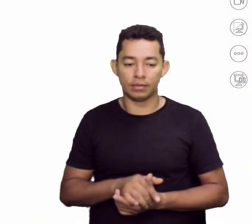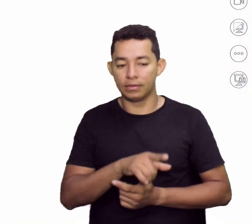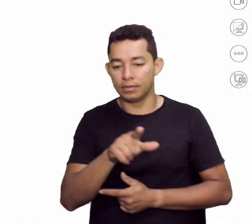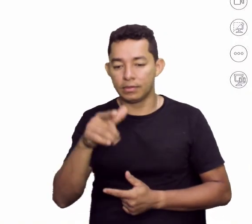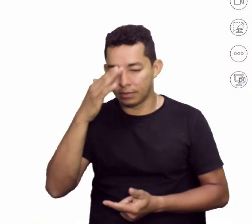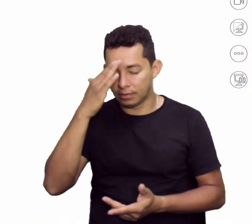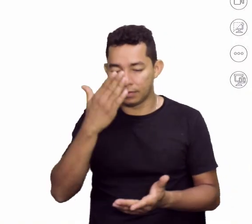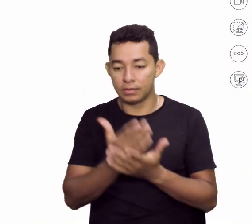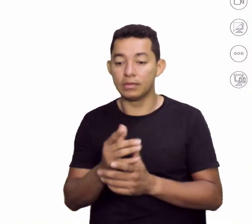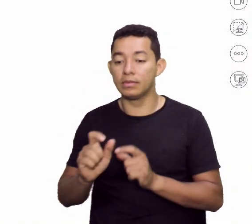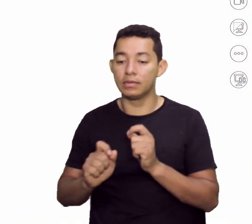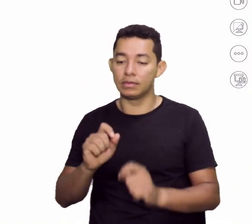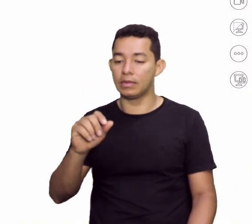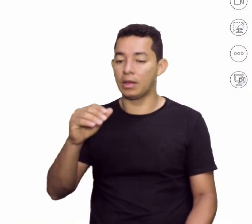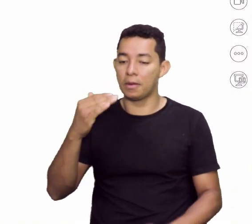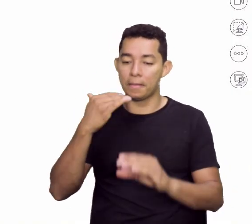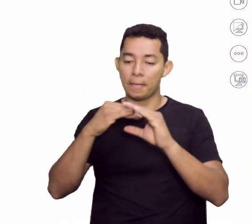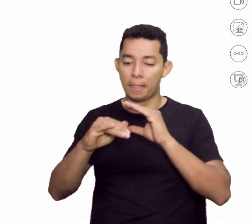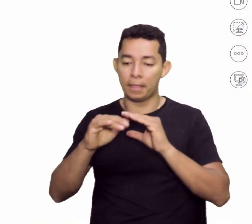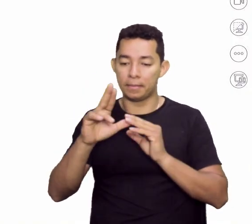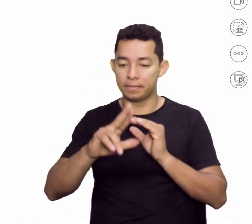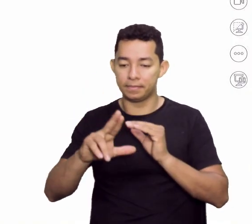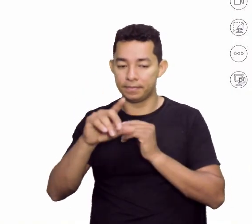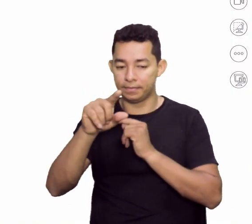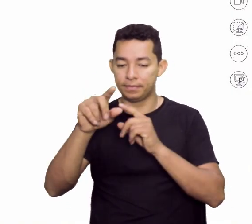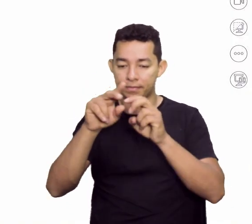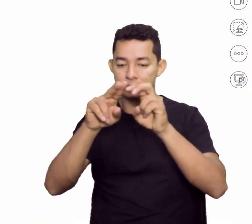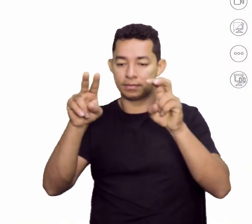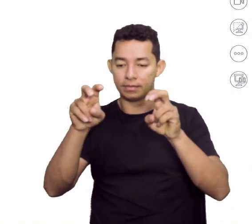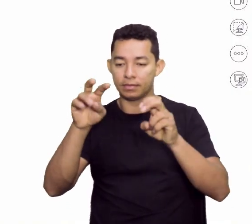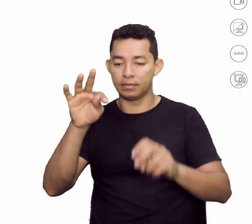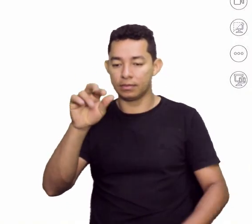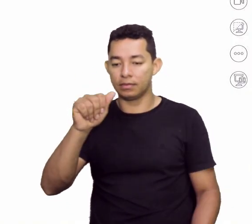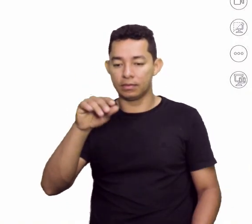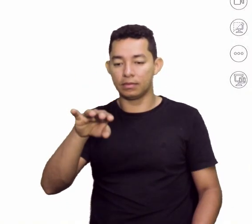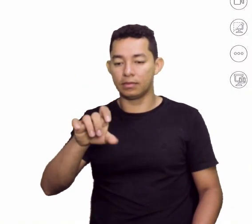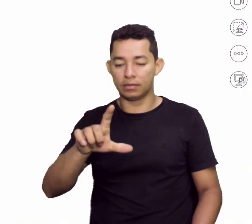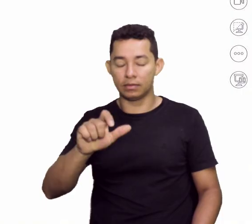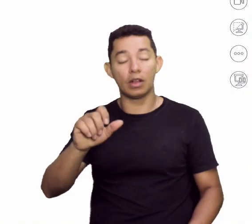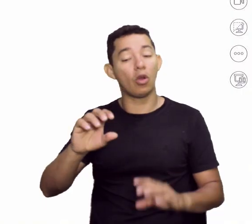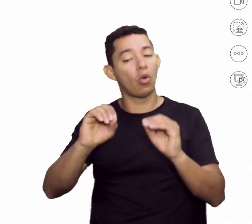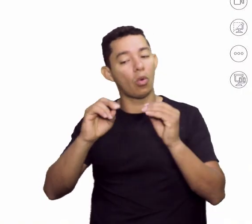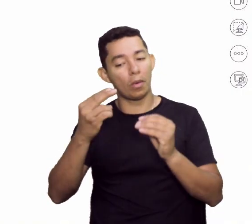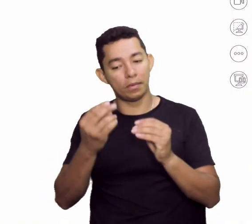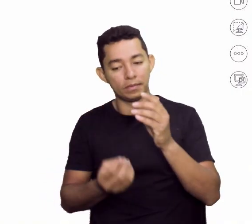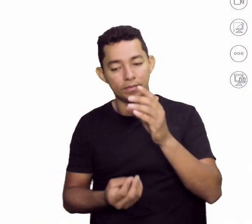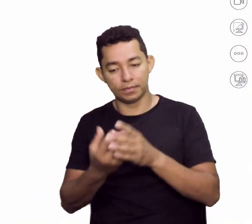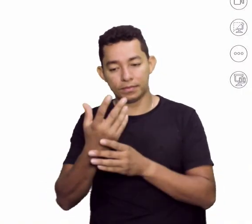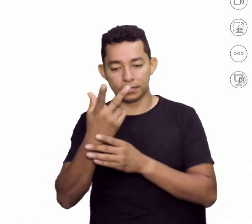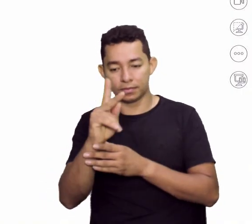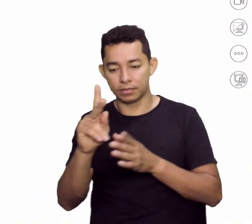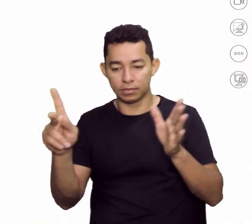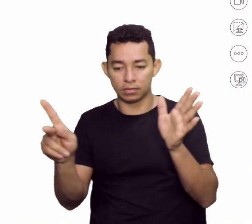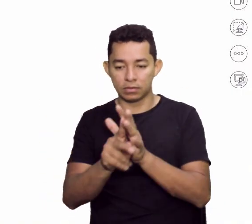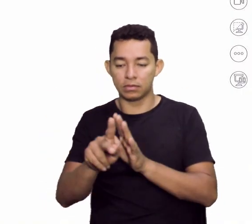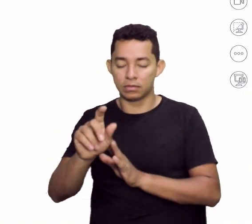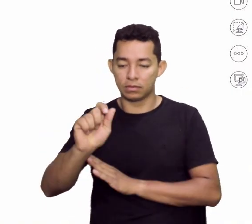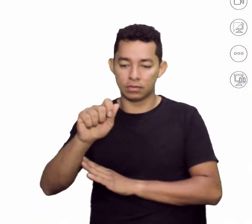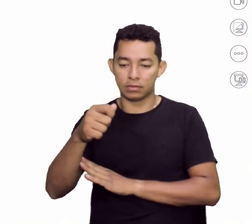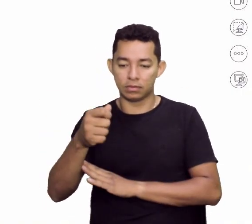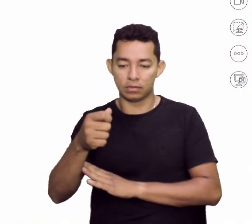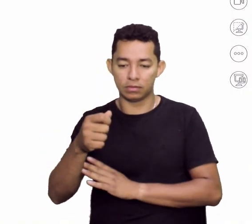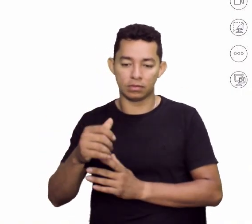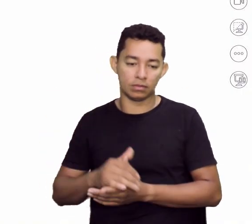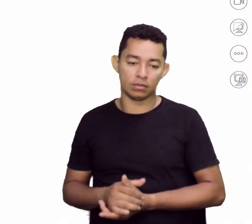criar aí uma mensagem usando essa tabela aí, tá bom? Ou criando seus próprios símbolos. Mais importante